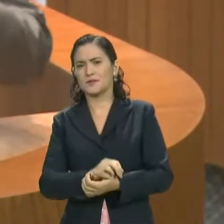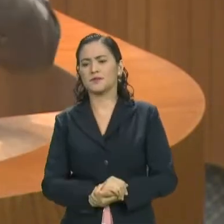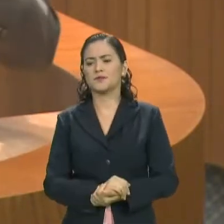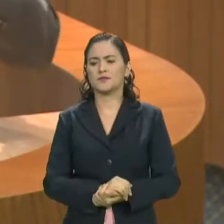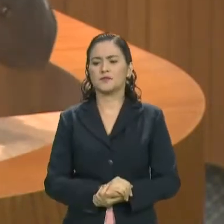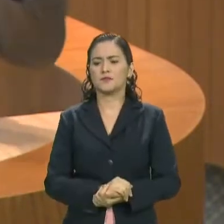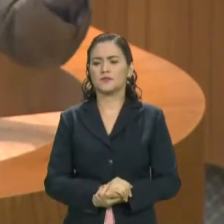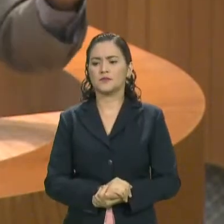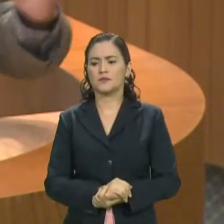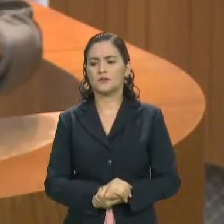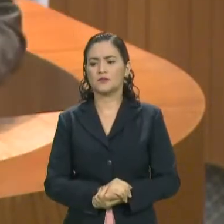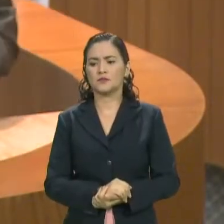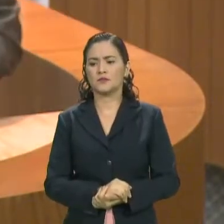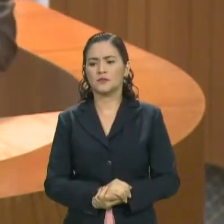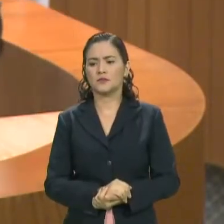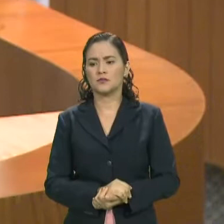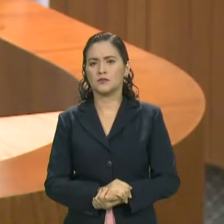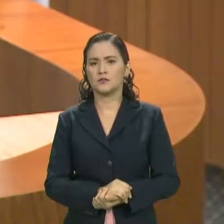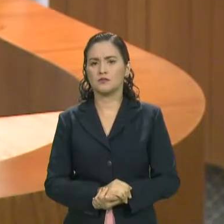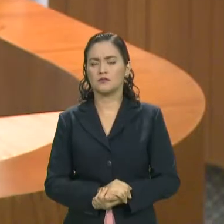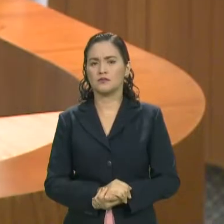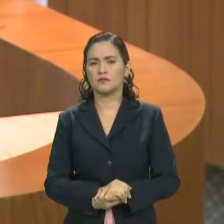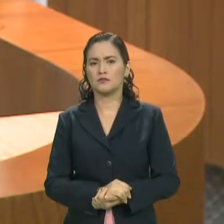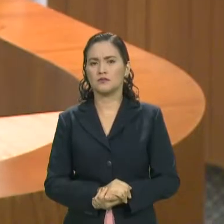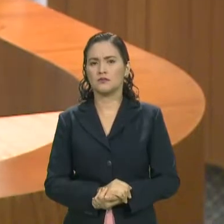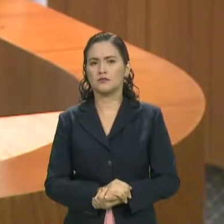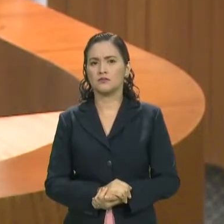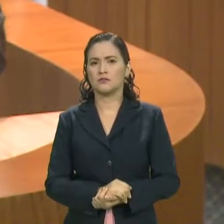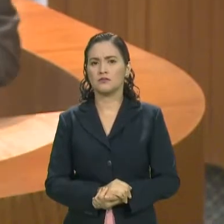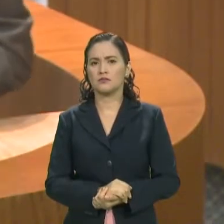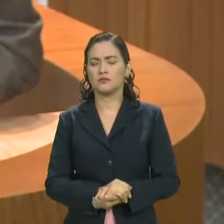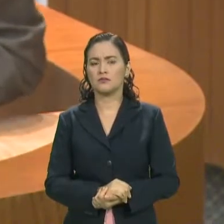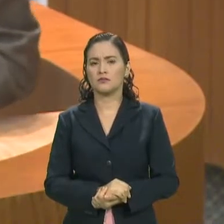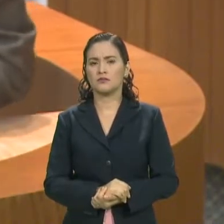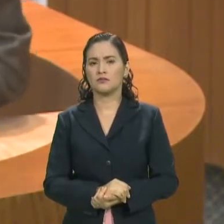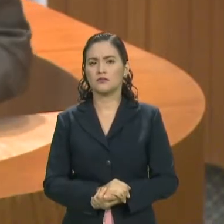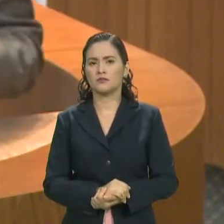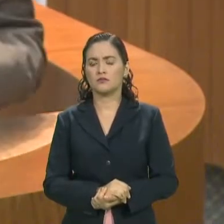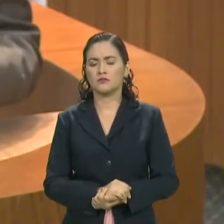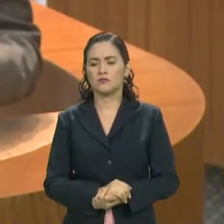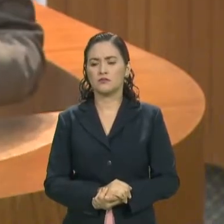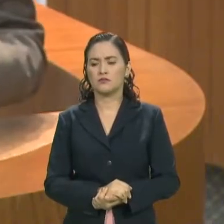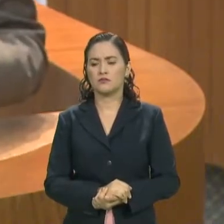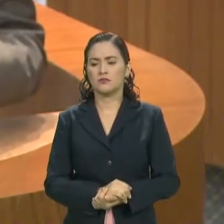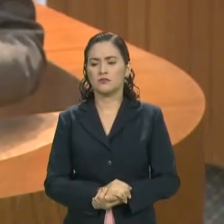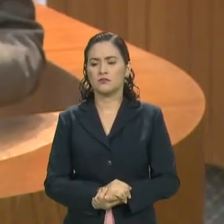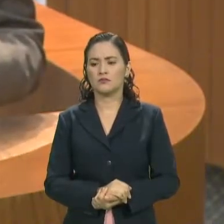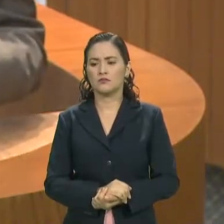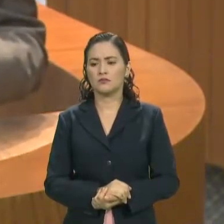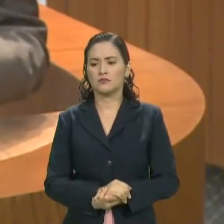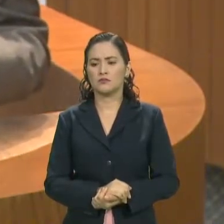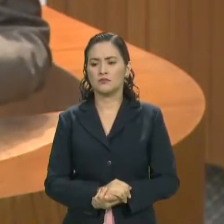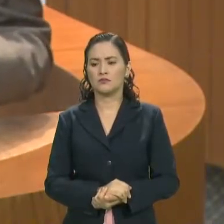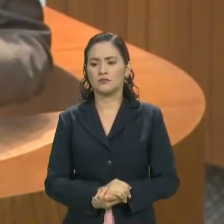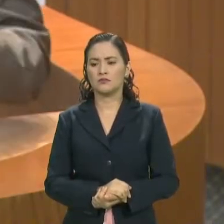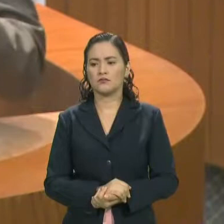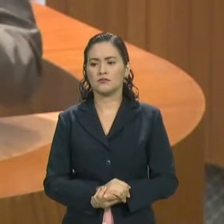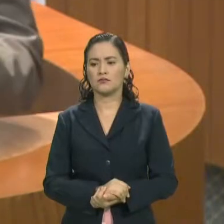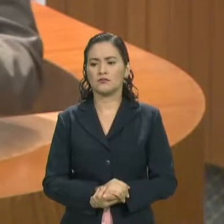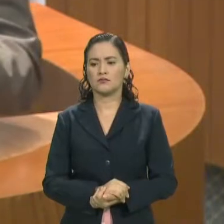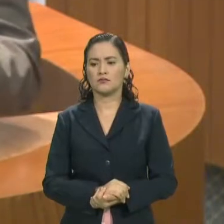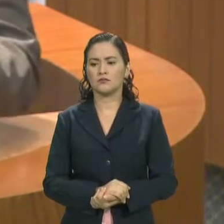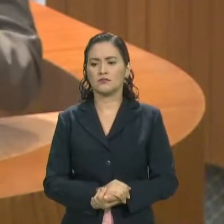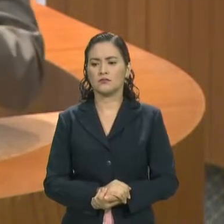até em torno de um século, nós não tivemos oposição